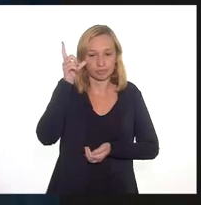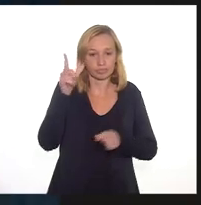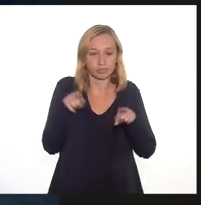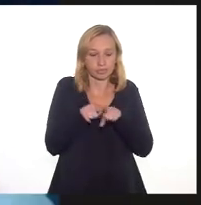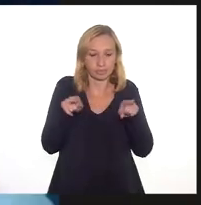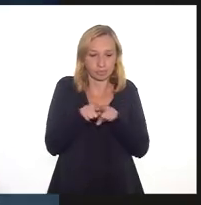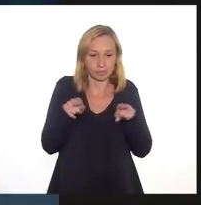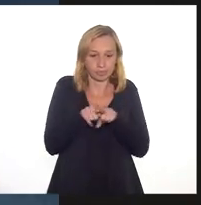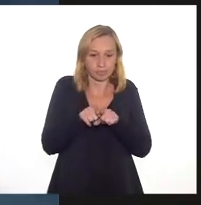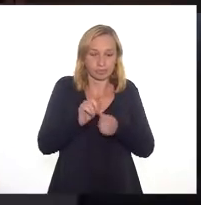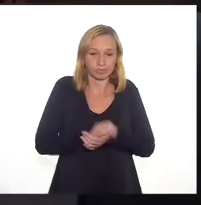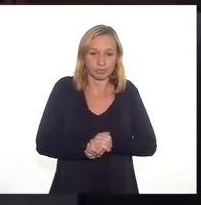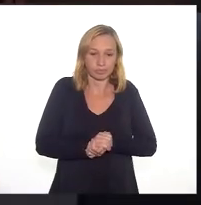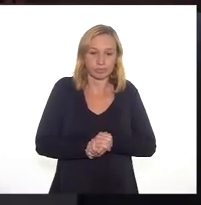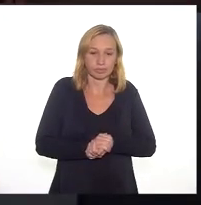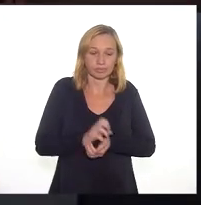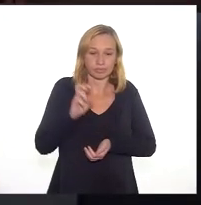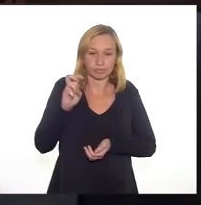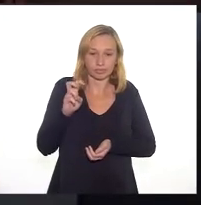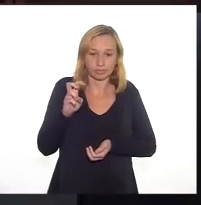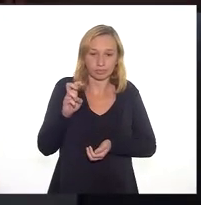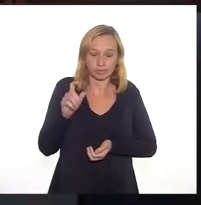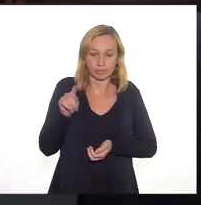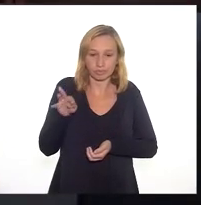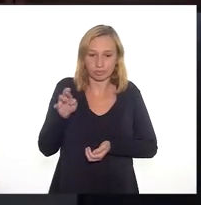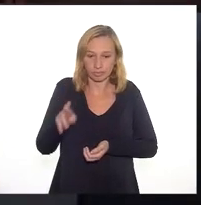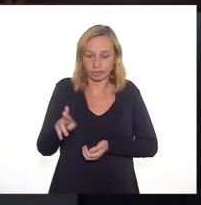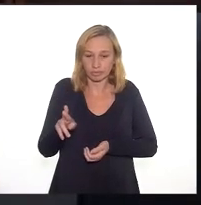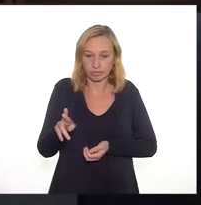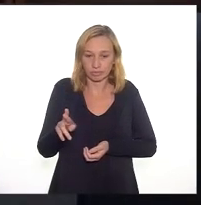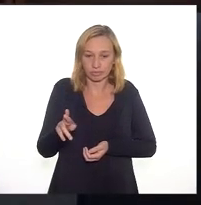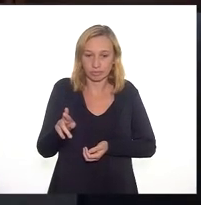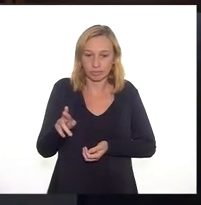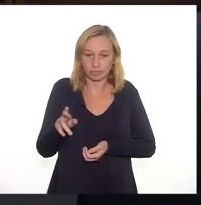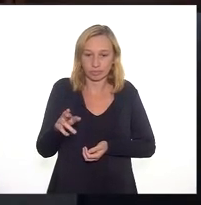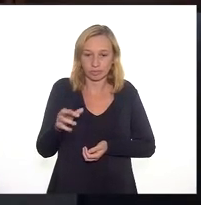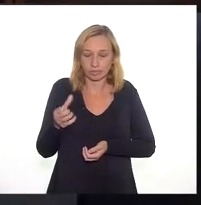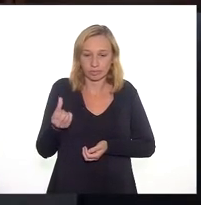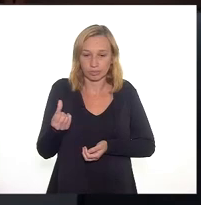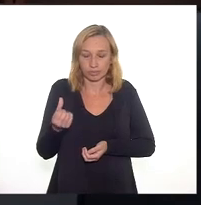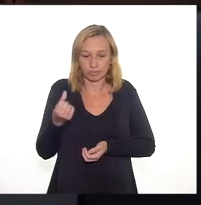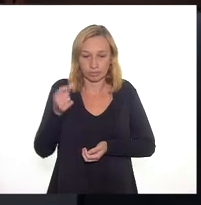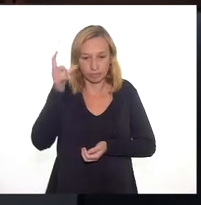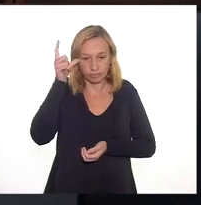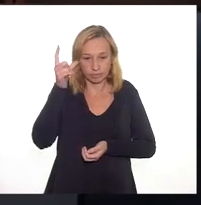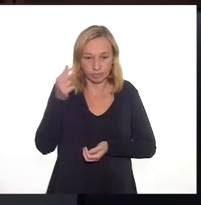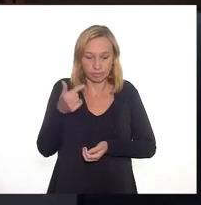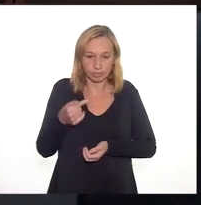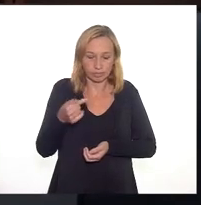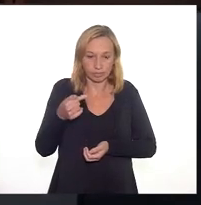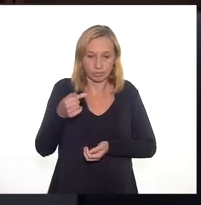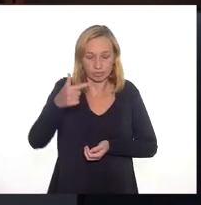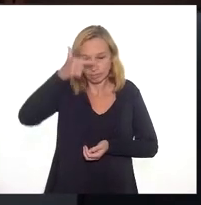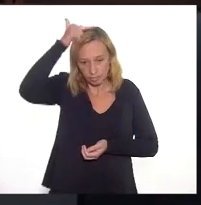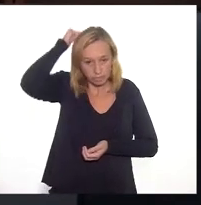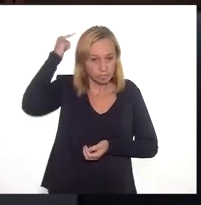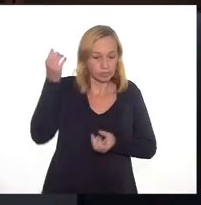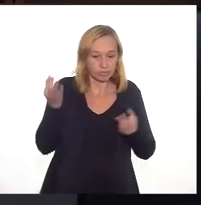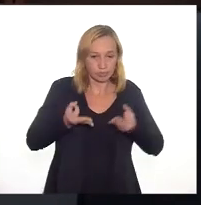também. 5 mais o procurador, 6 mais... Lucinha e Luiz Paulo, 8. Ok.